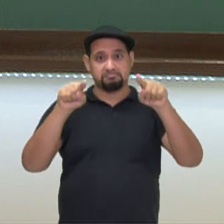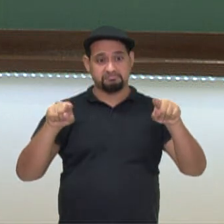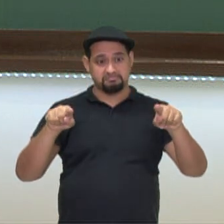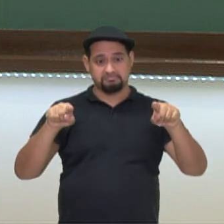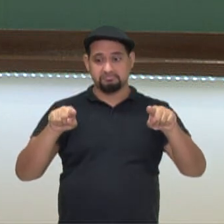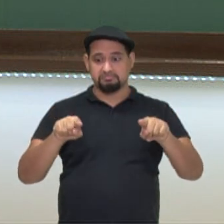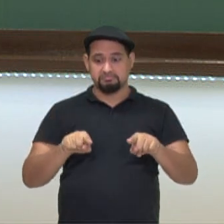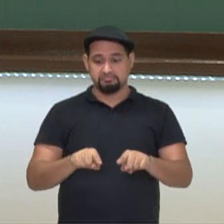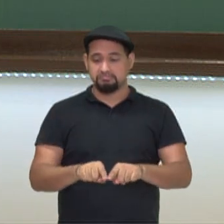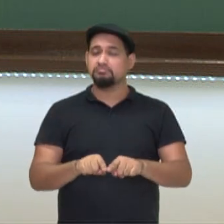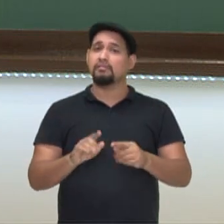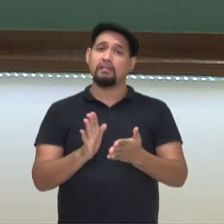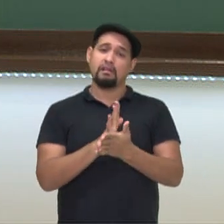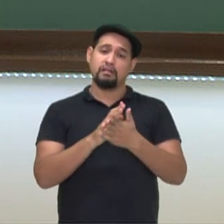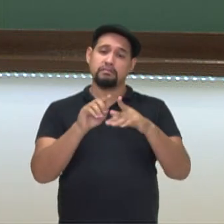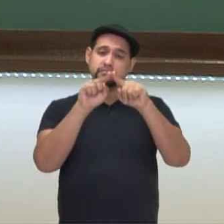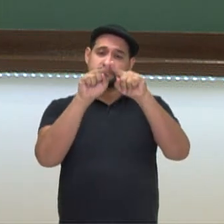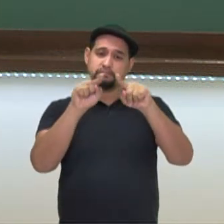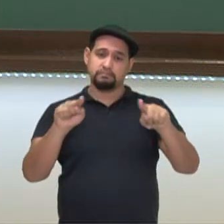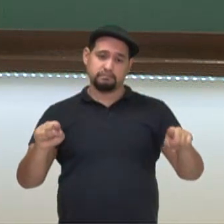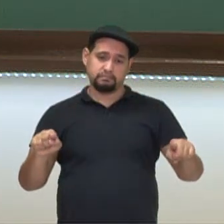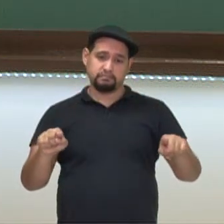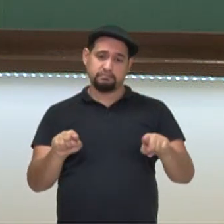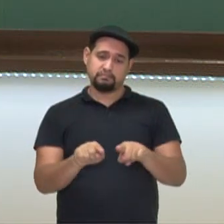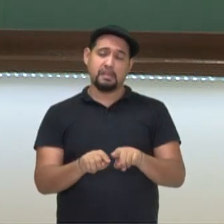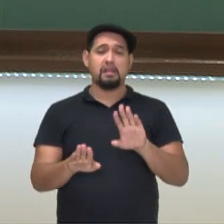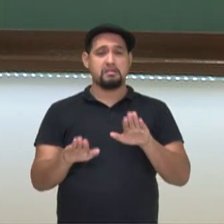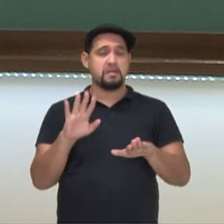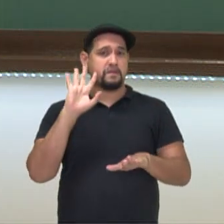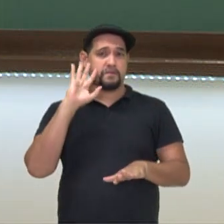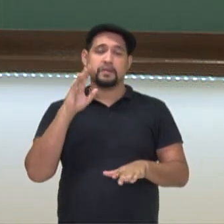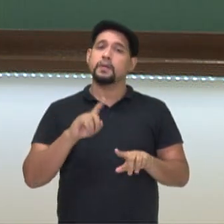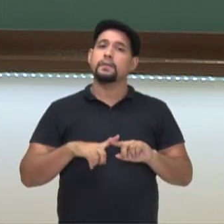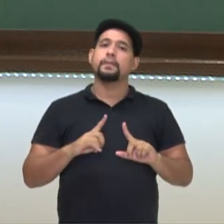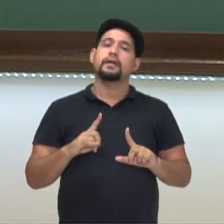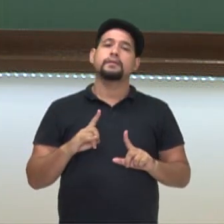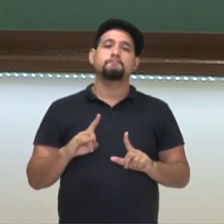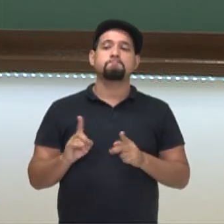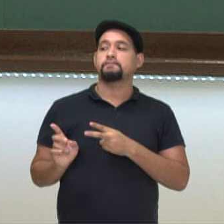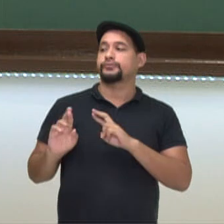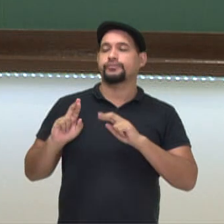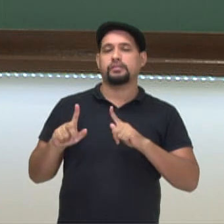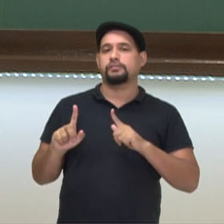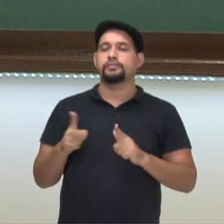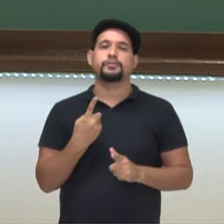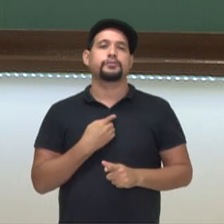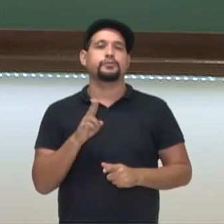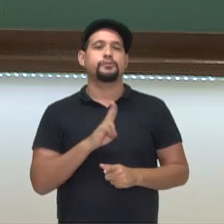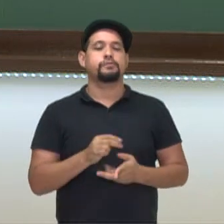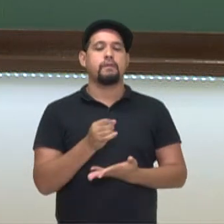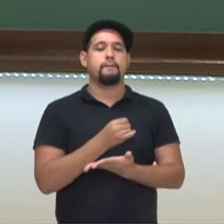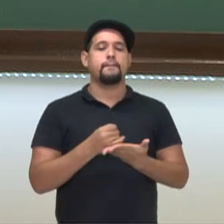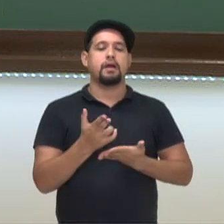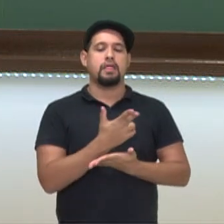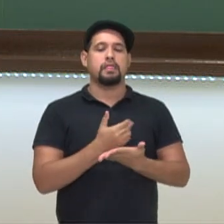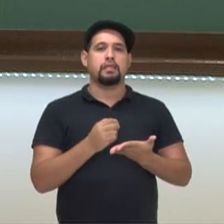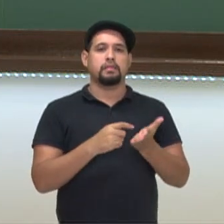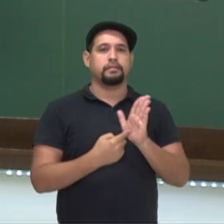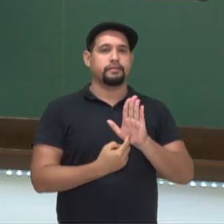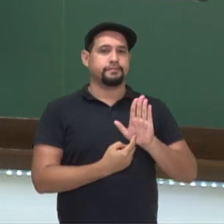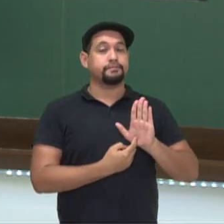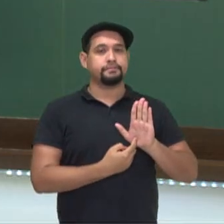vertical maior do que a diagonal na horizontal. Isso pode acontecer. Mas nesse caso não. A gente está fazendo baseado nesse desenho aqui,